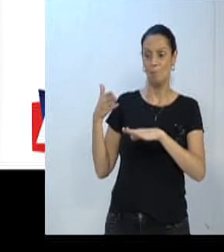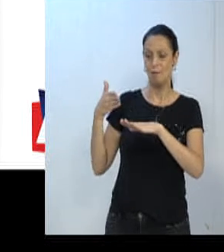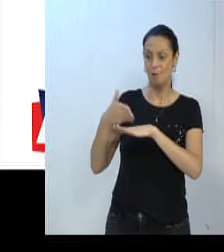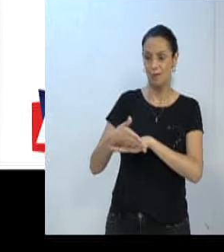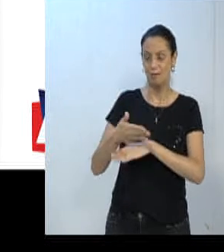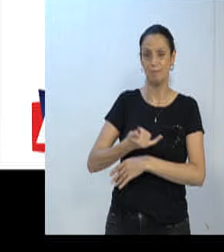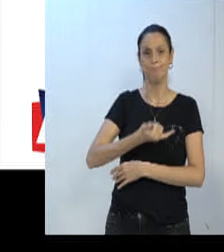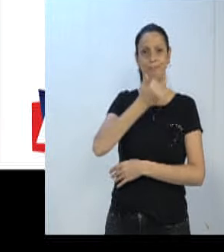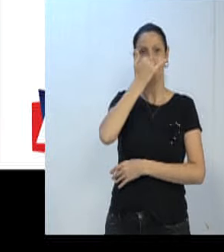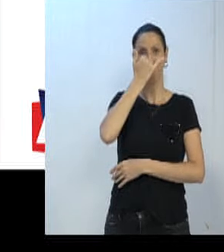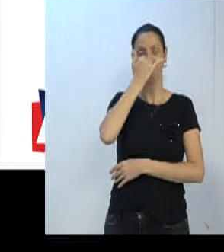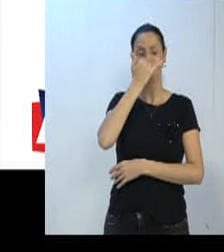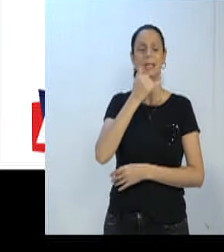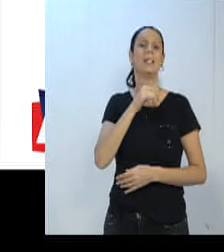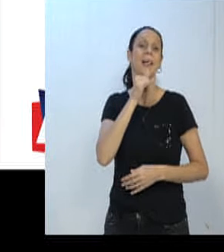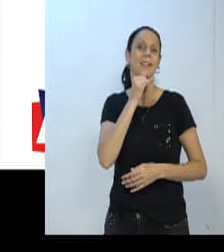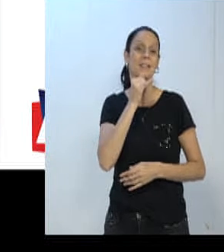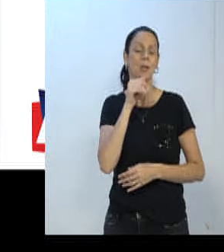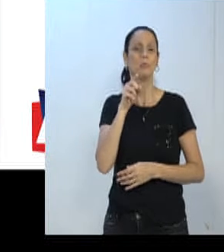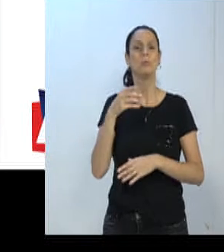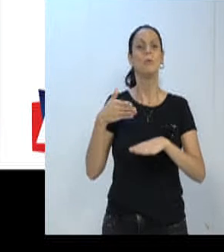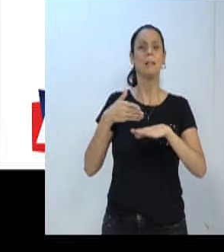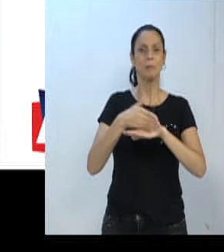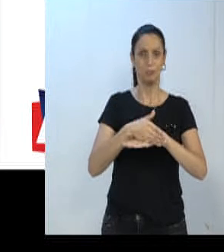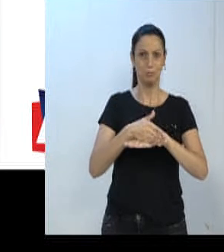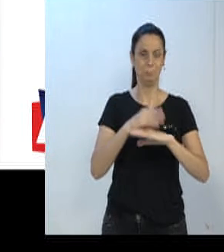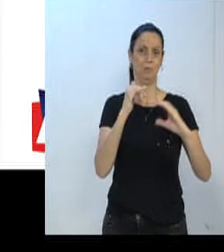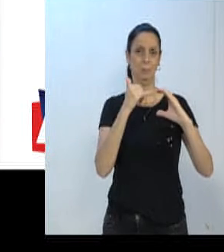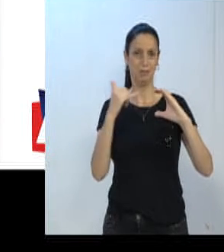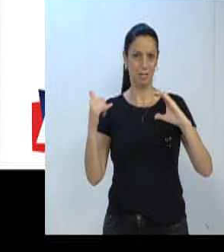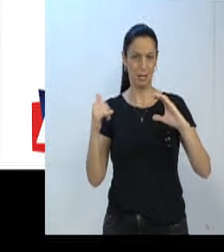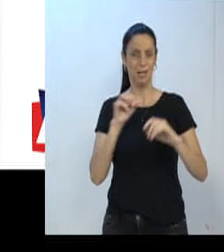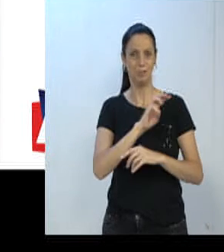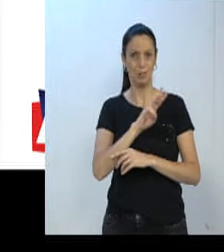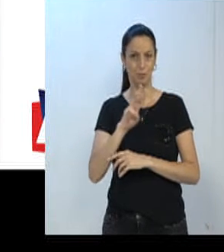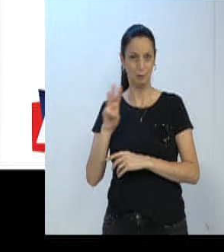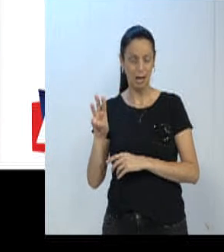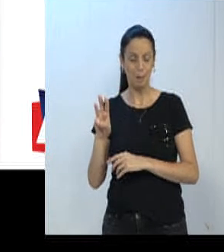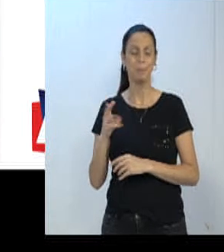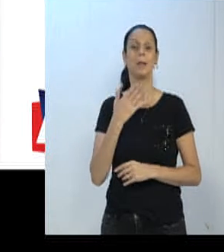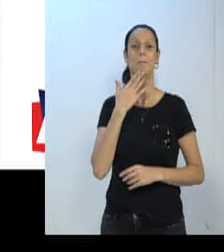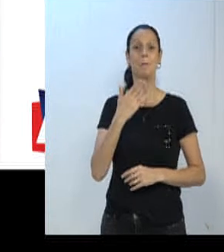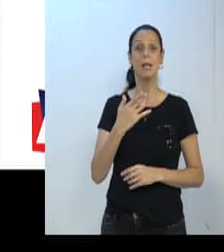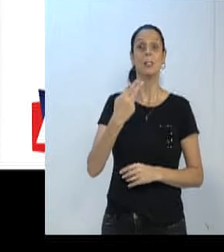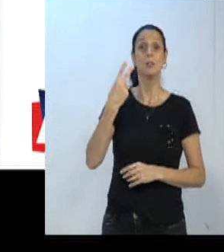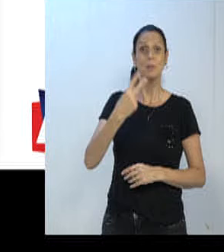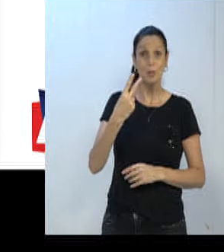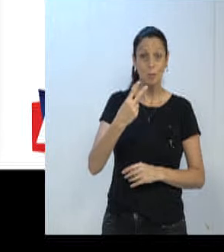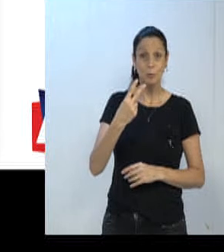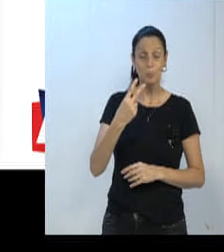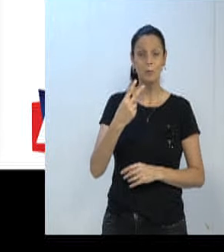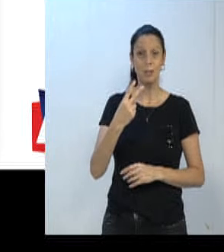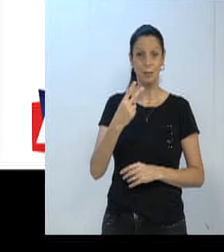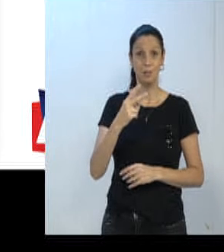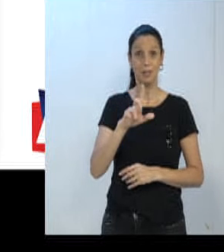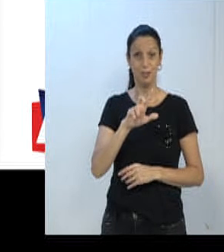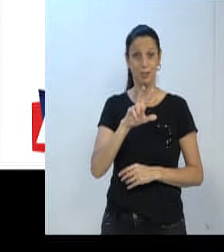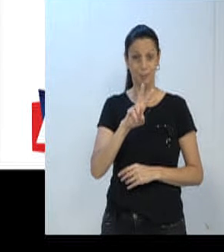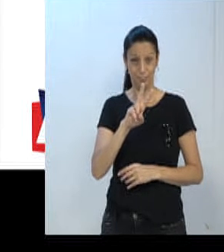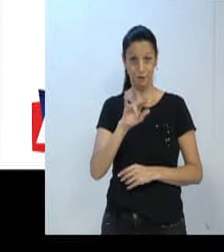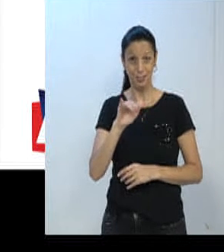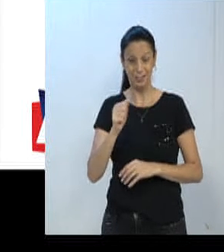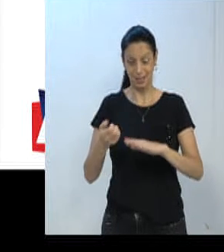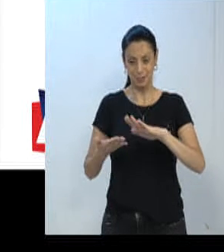paga anúncio você buscou pela segunda via vai aparecer a Celes caneta que não patrocina links em plataforma de busca